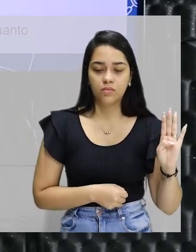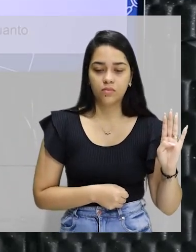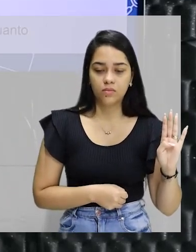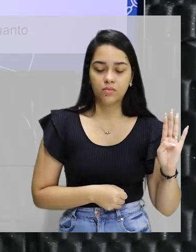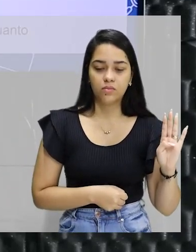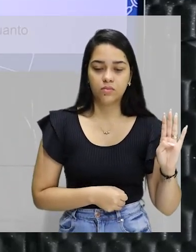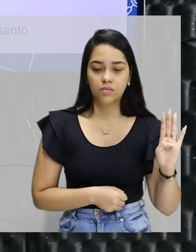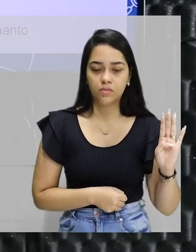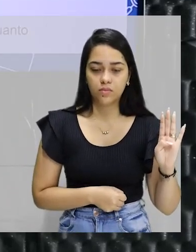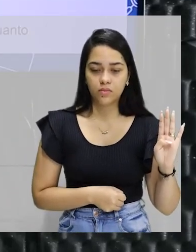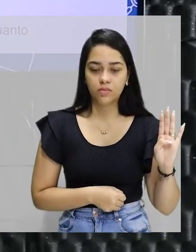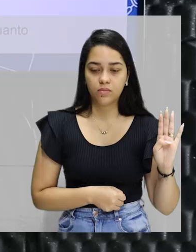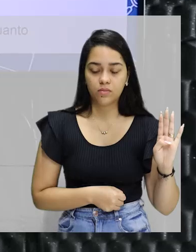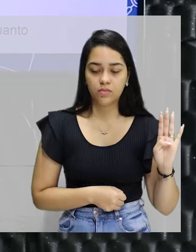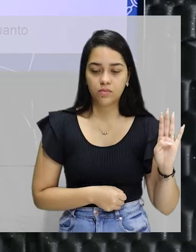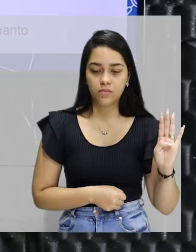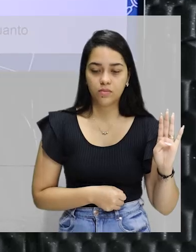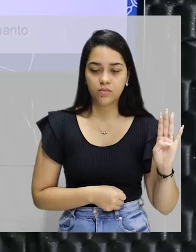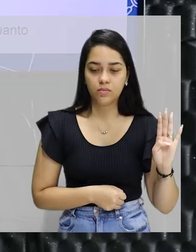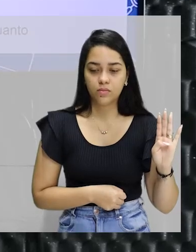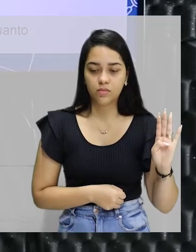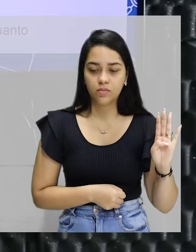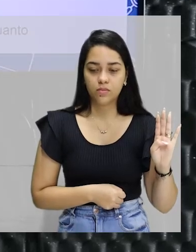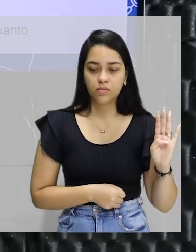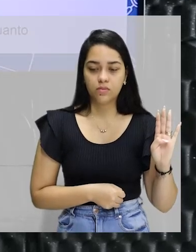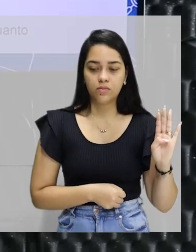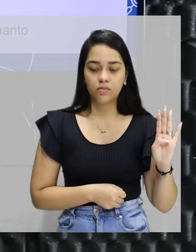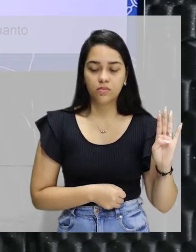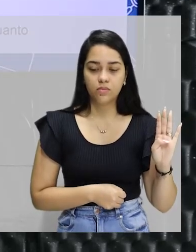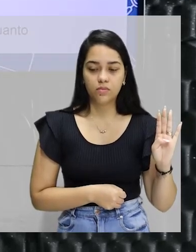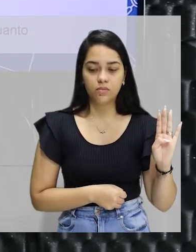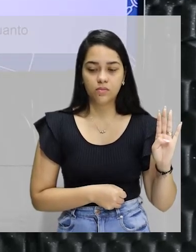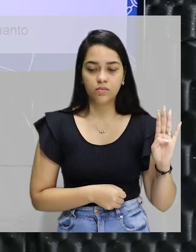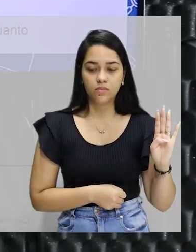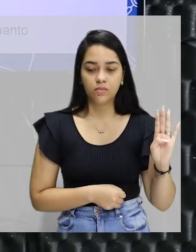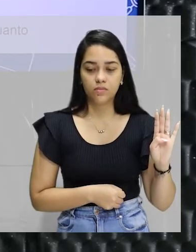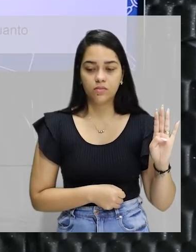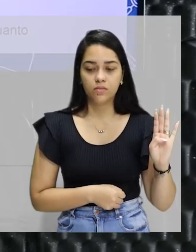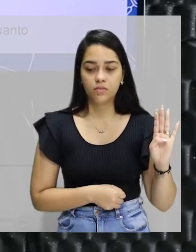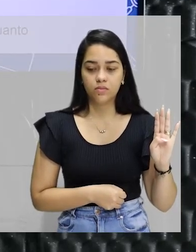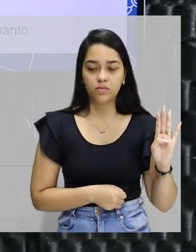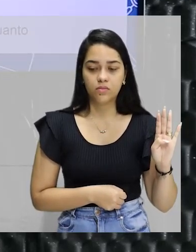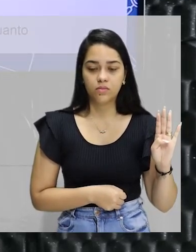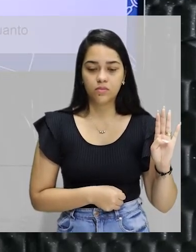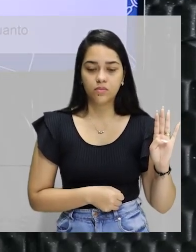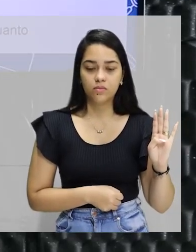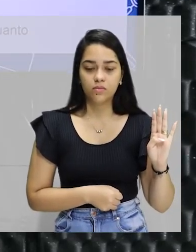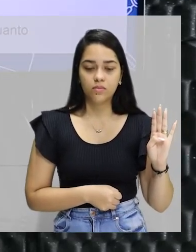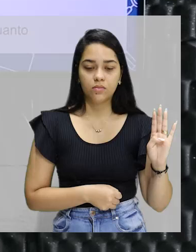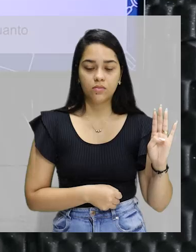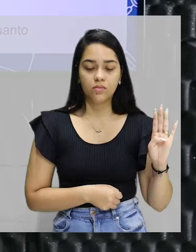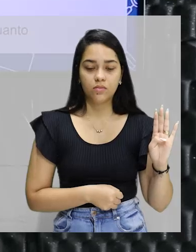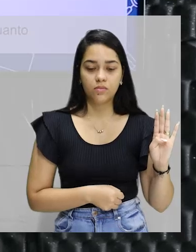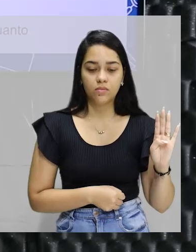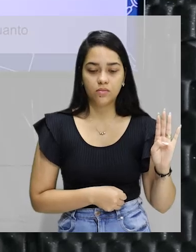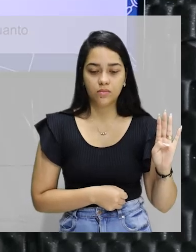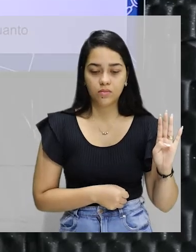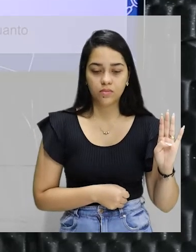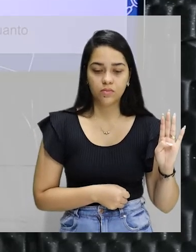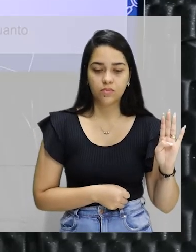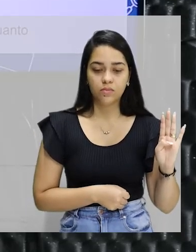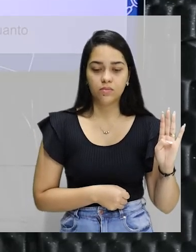sua massa, esse elemento químico, né, terá nessas condições uma meia-vida